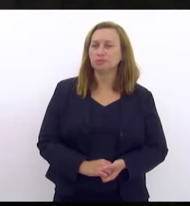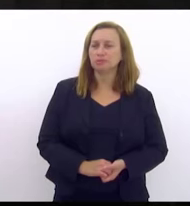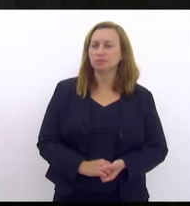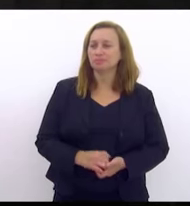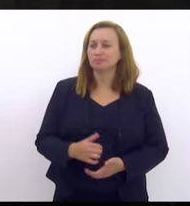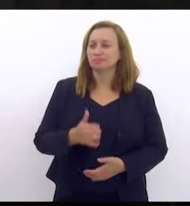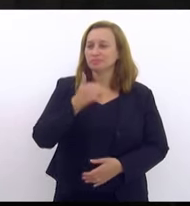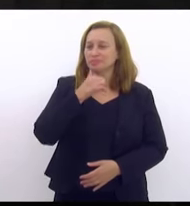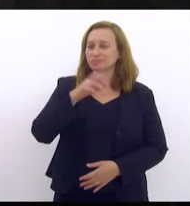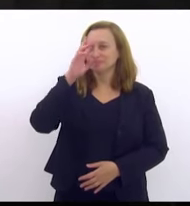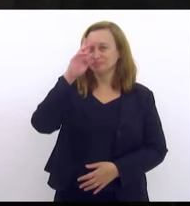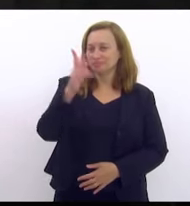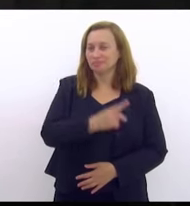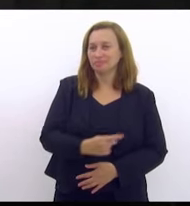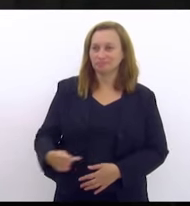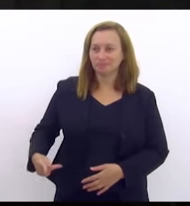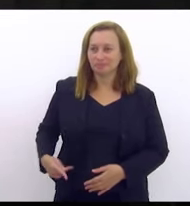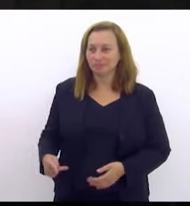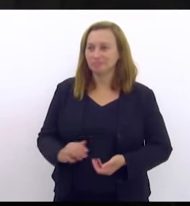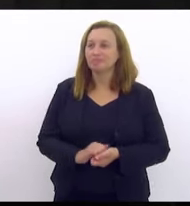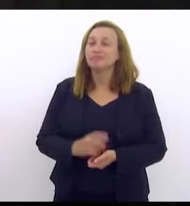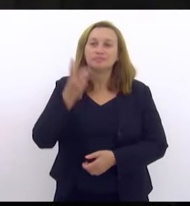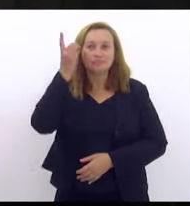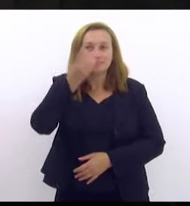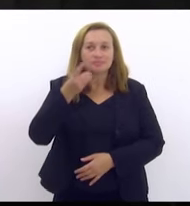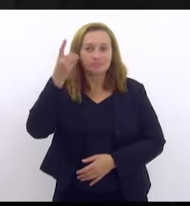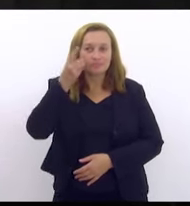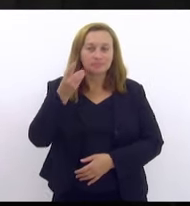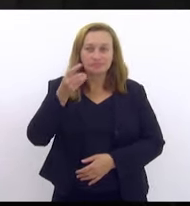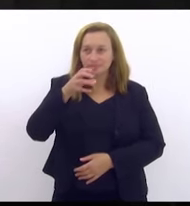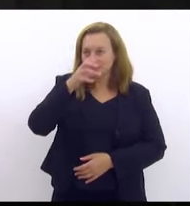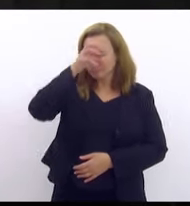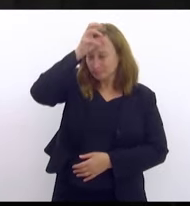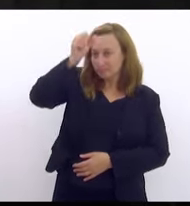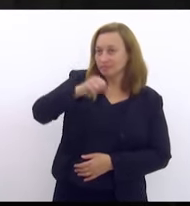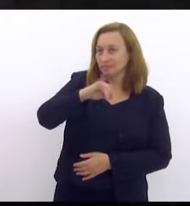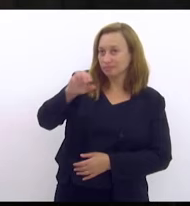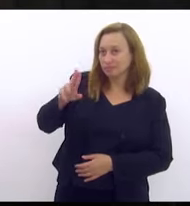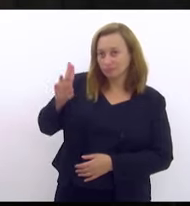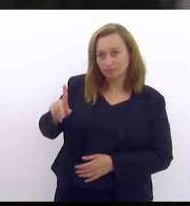Senhora Presidente, deputada Tia Ju,